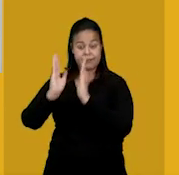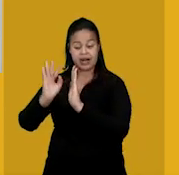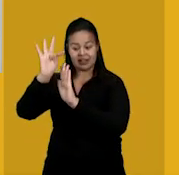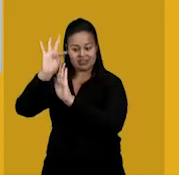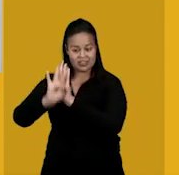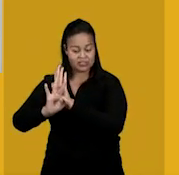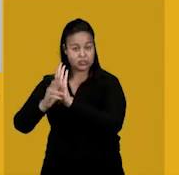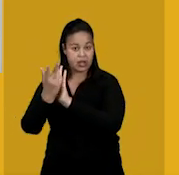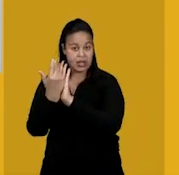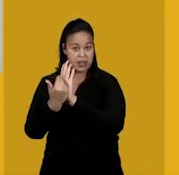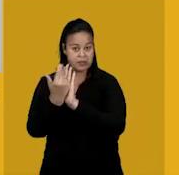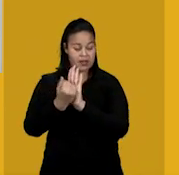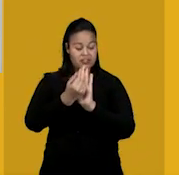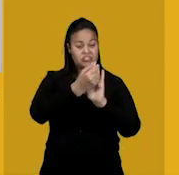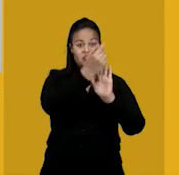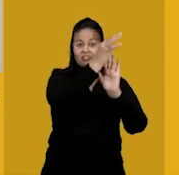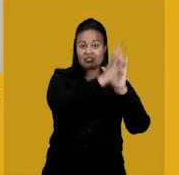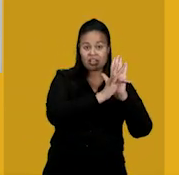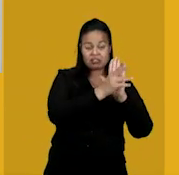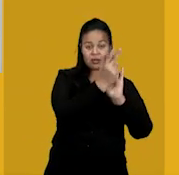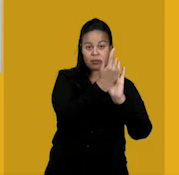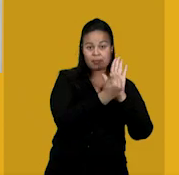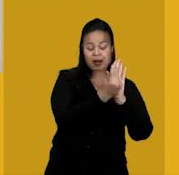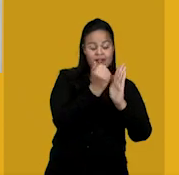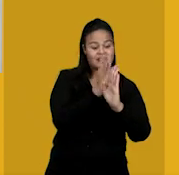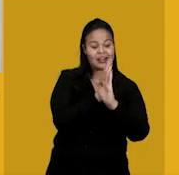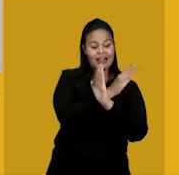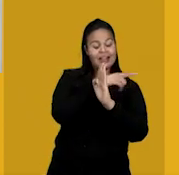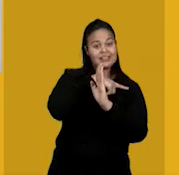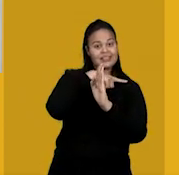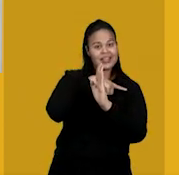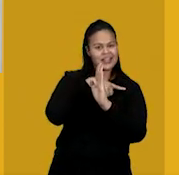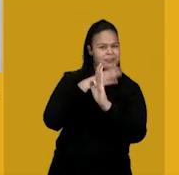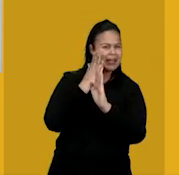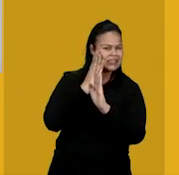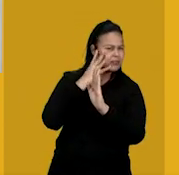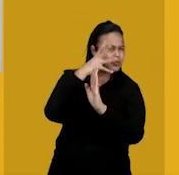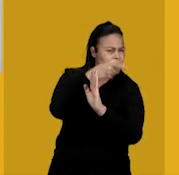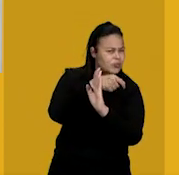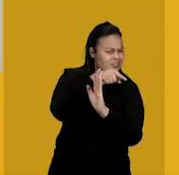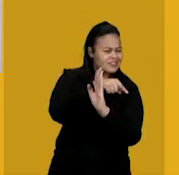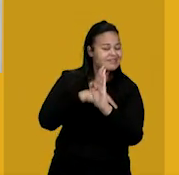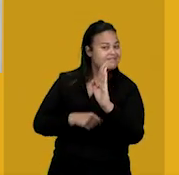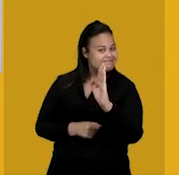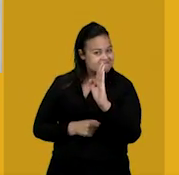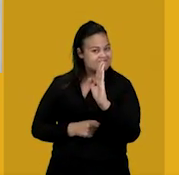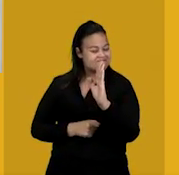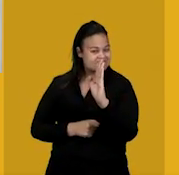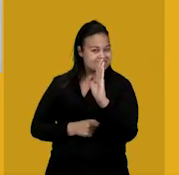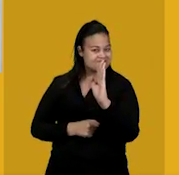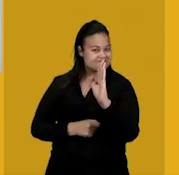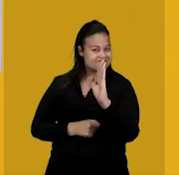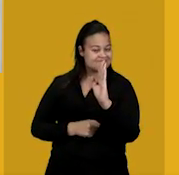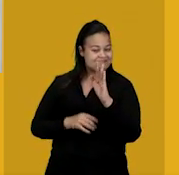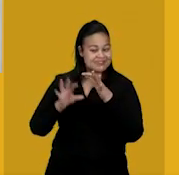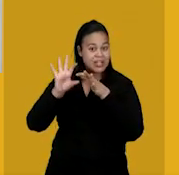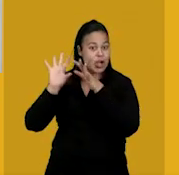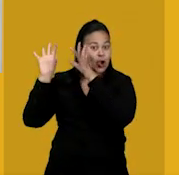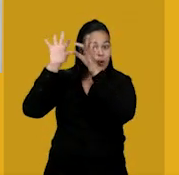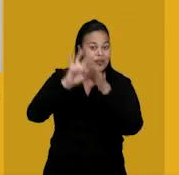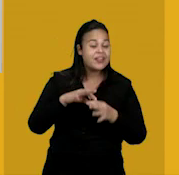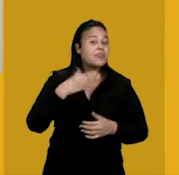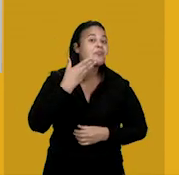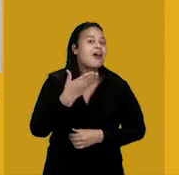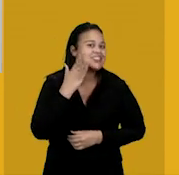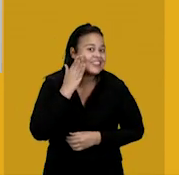textos, tem um pretexto ali, mas nós não conhecemos de tudo o contexto. Em que